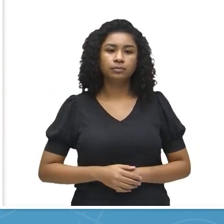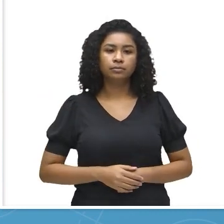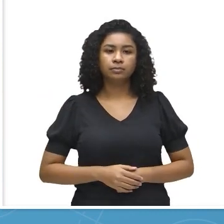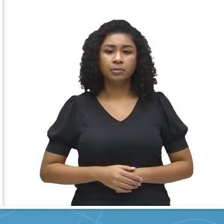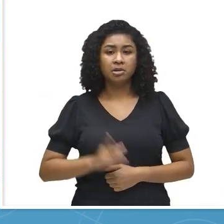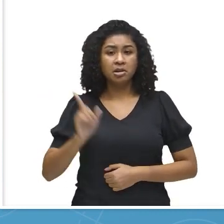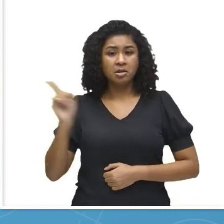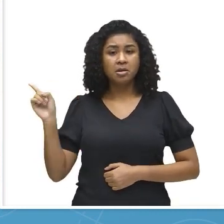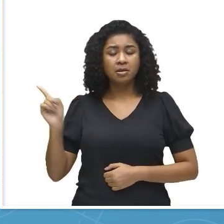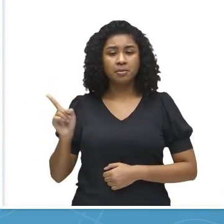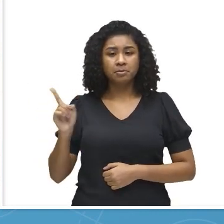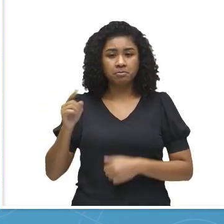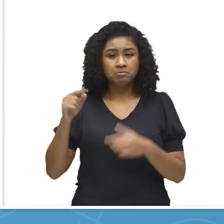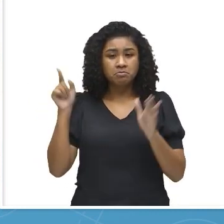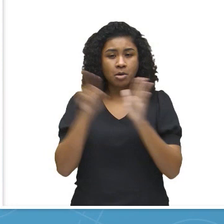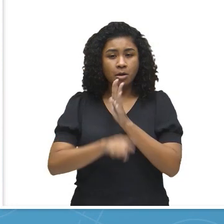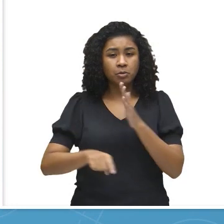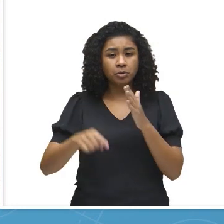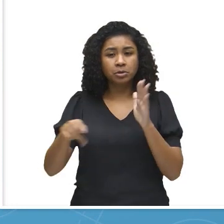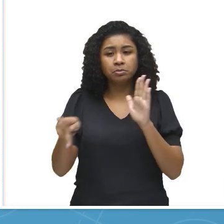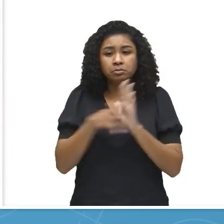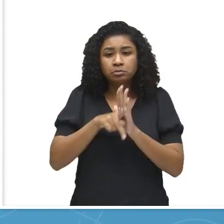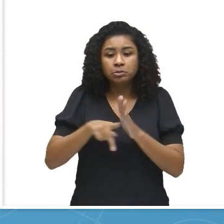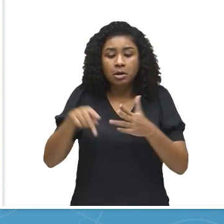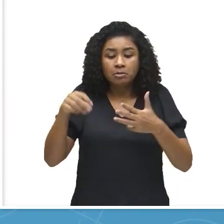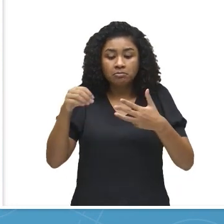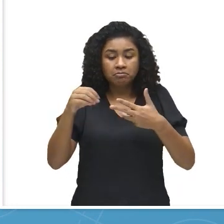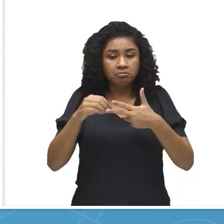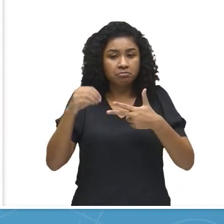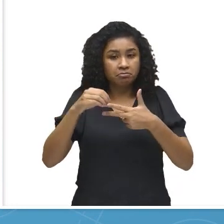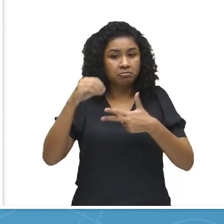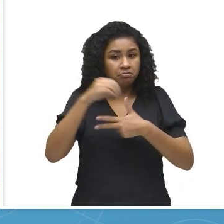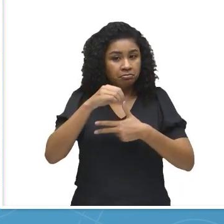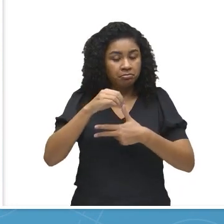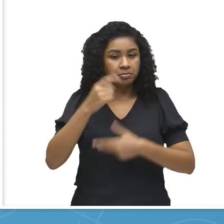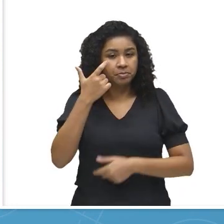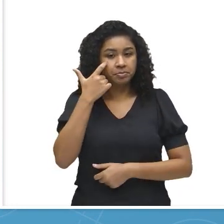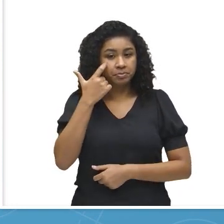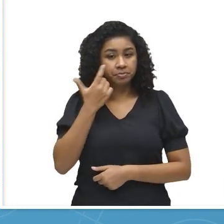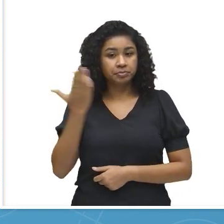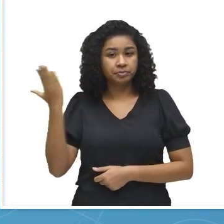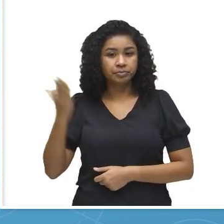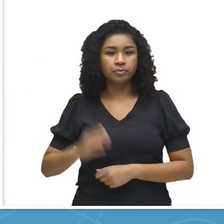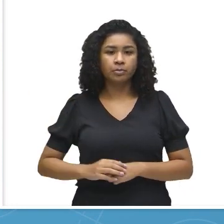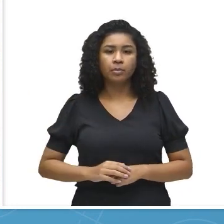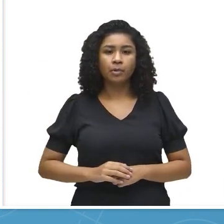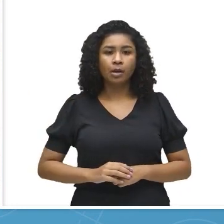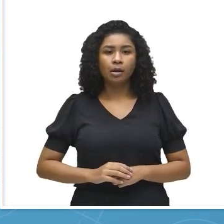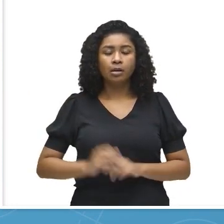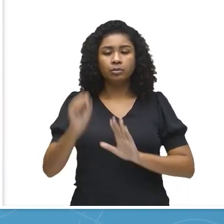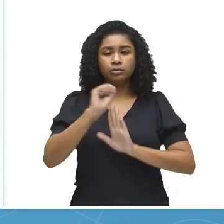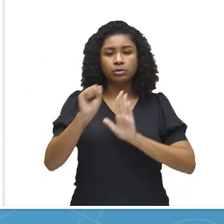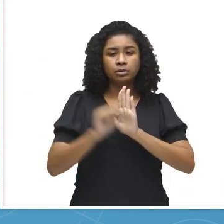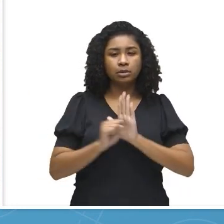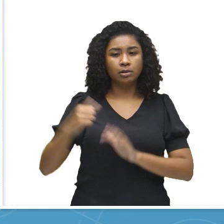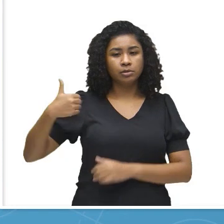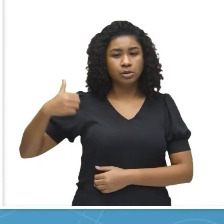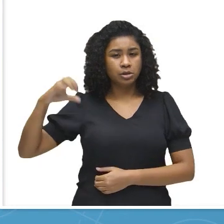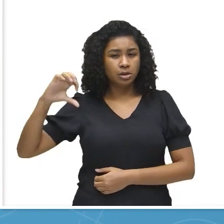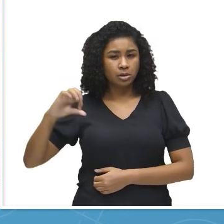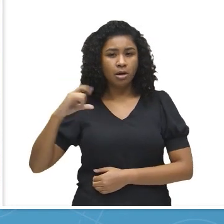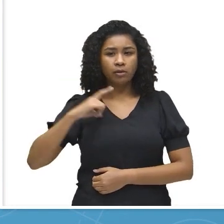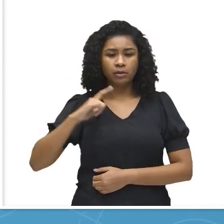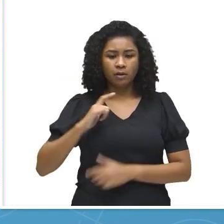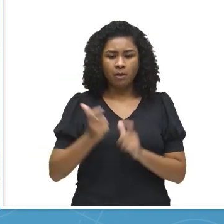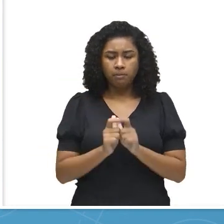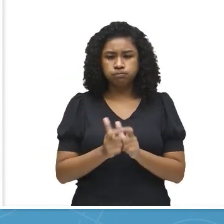complexa, inclusive. A expansão neocolonialista do século XIX foi acelerada essencialmente, porque, gente, letra A,